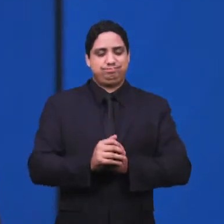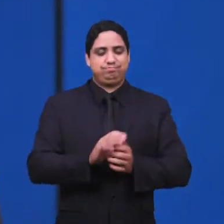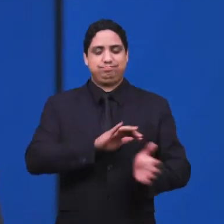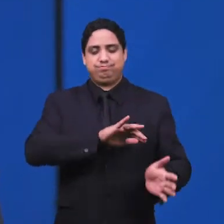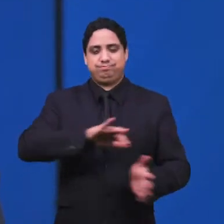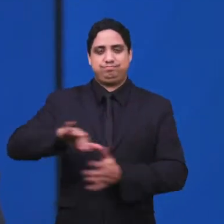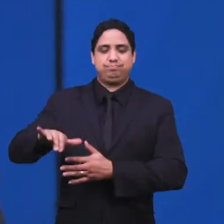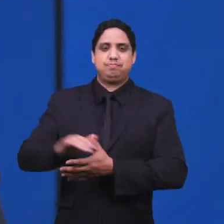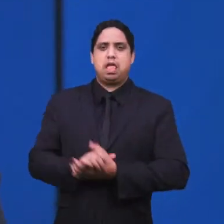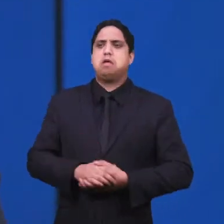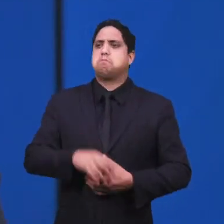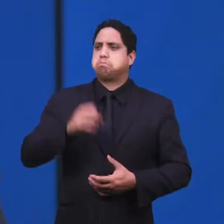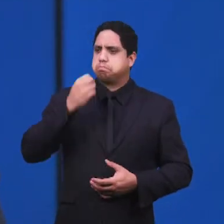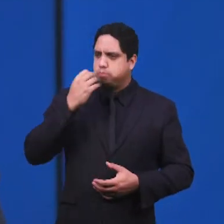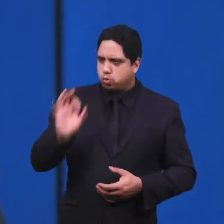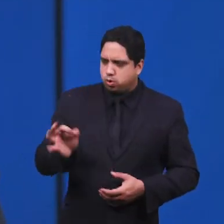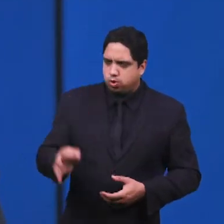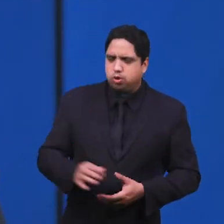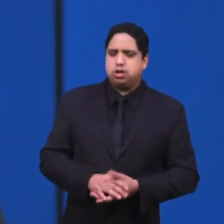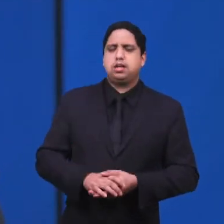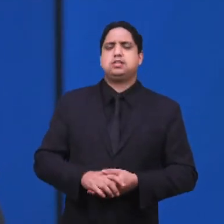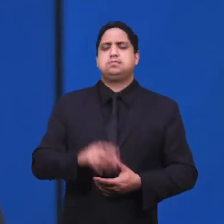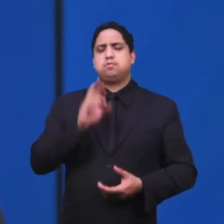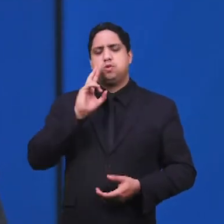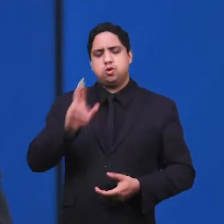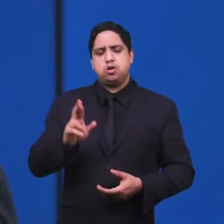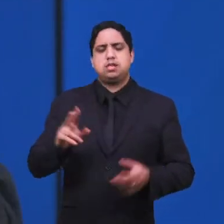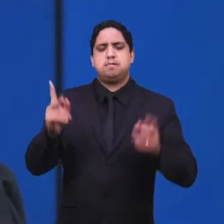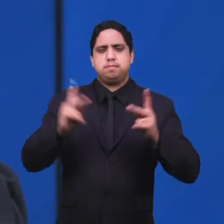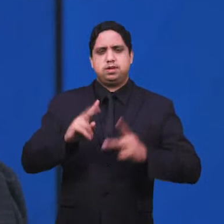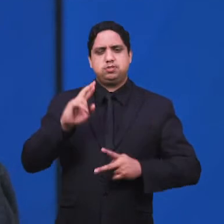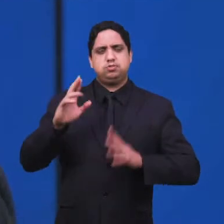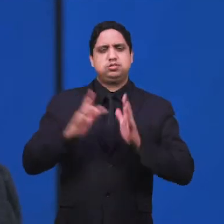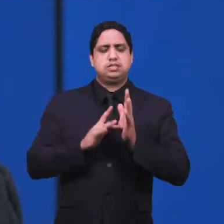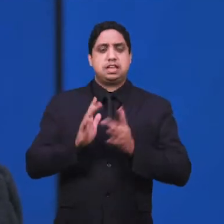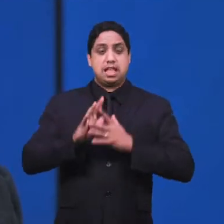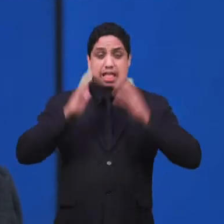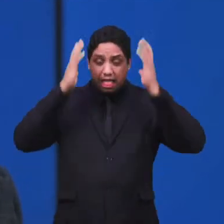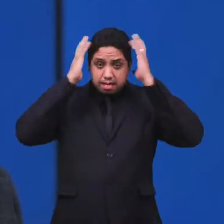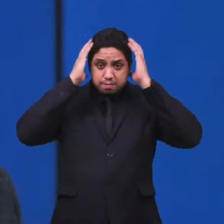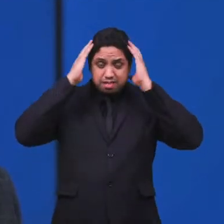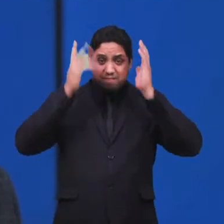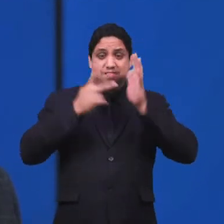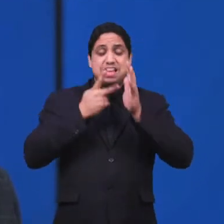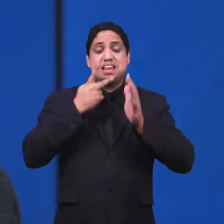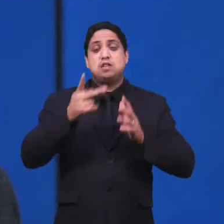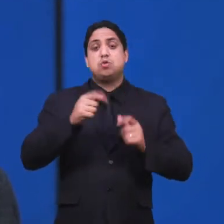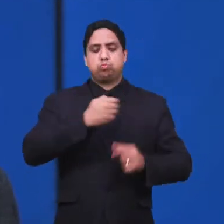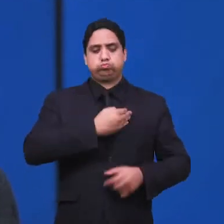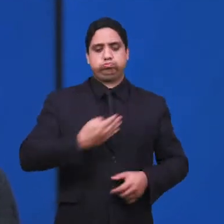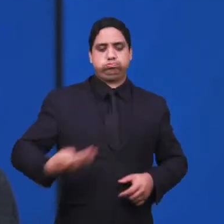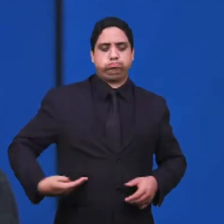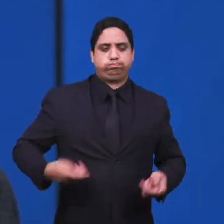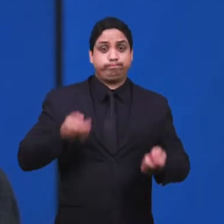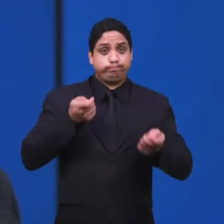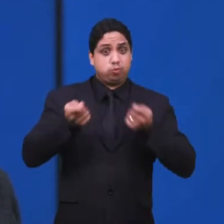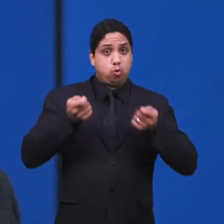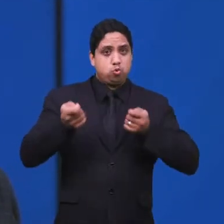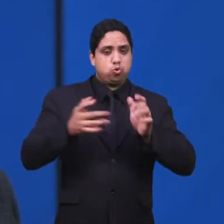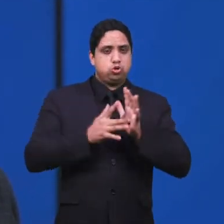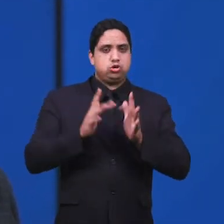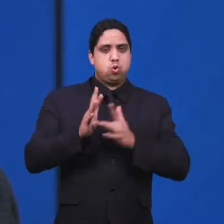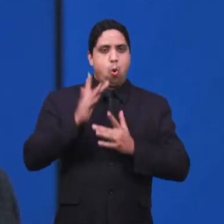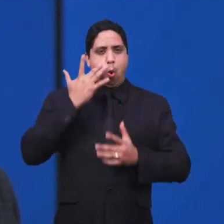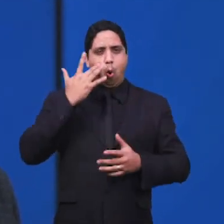bem, Gutierrez, a paz do Senhor Jesus. Muito boa essa colocação, né? A cabeça ali falando do governo do Senhor Jesus, o ouro, né? Fala do